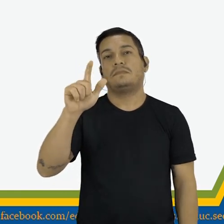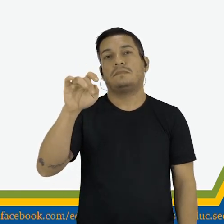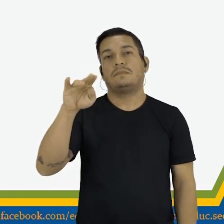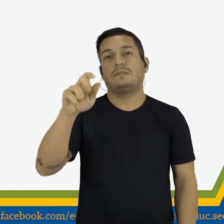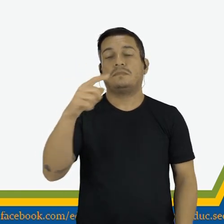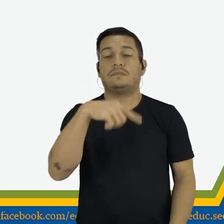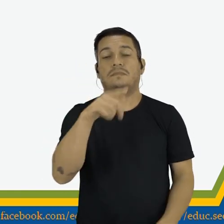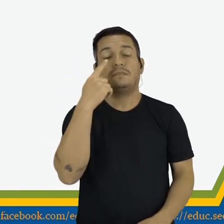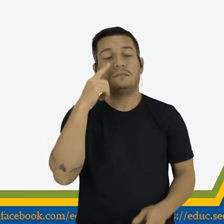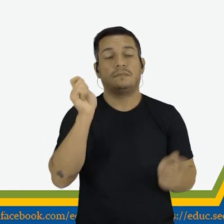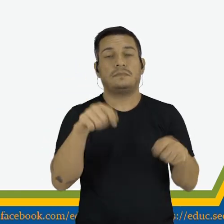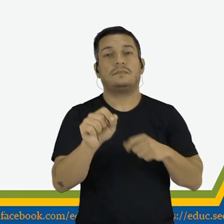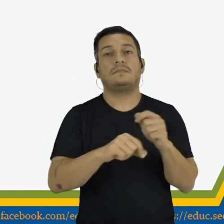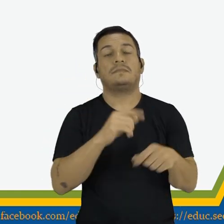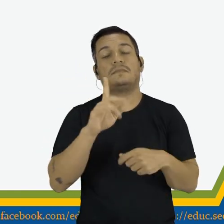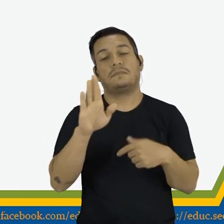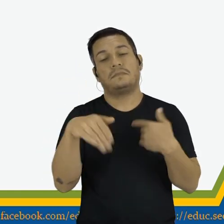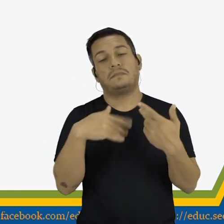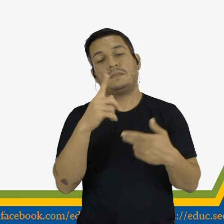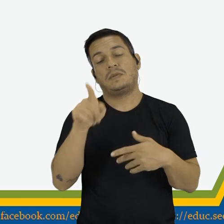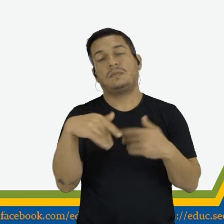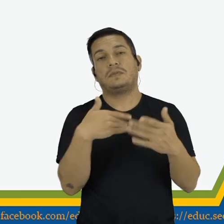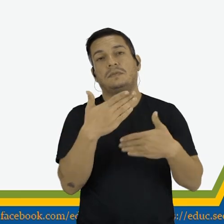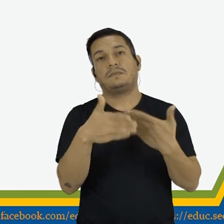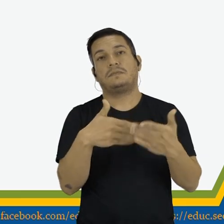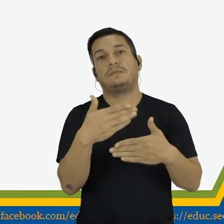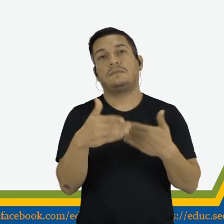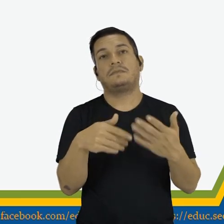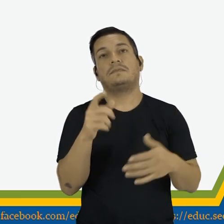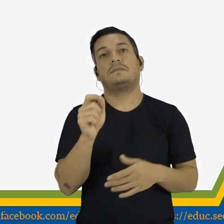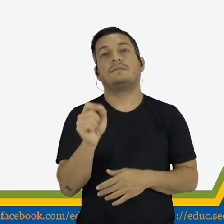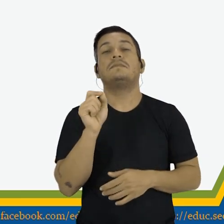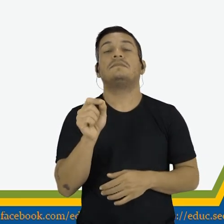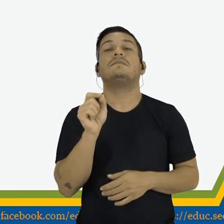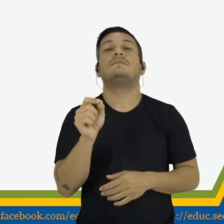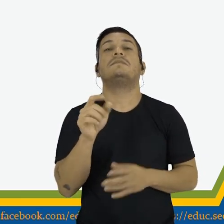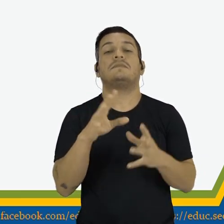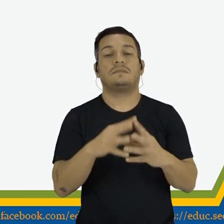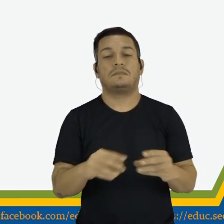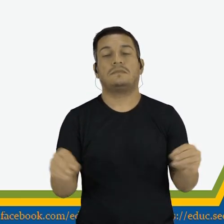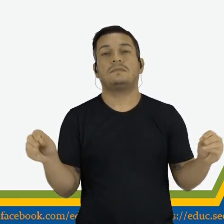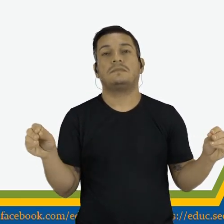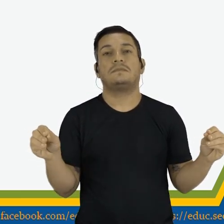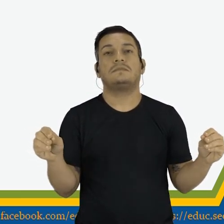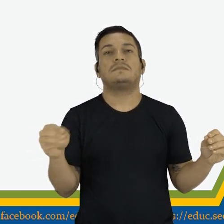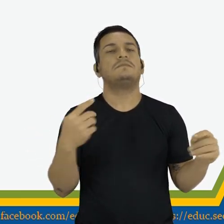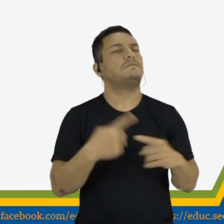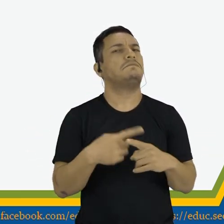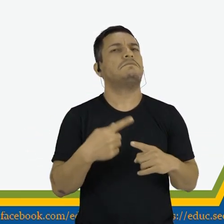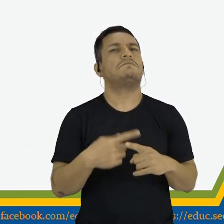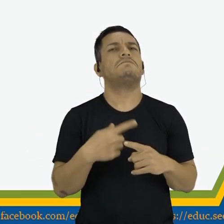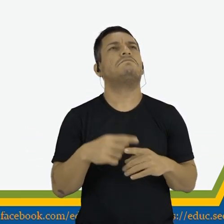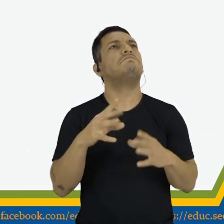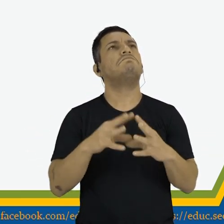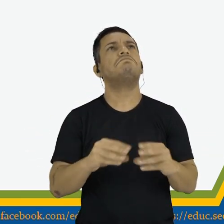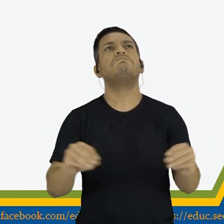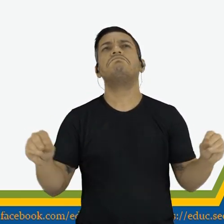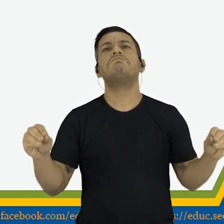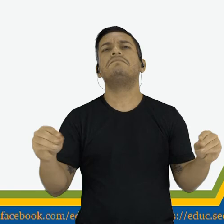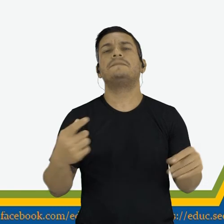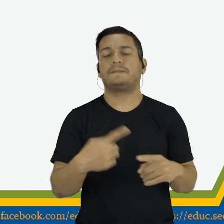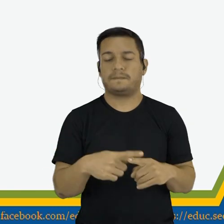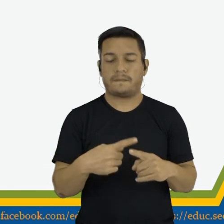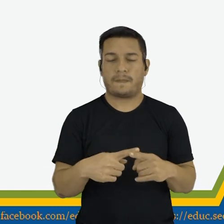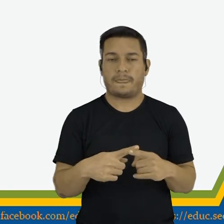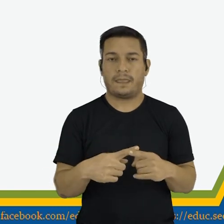pode observar que depois de um tempo, elas simplesmente desaparecem. Por que será que as naftalinas